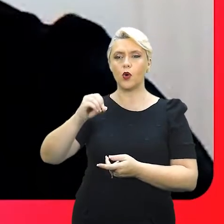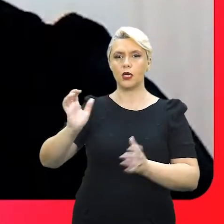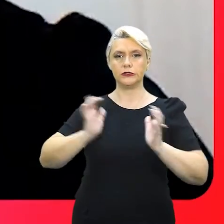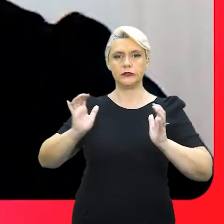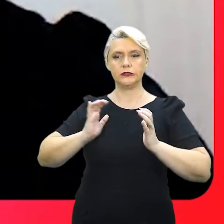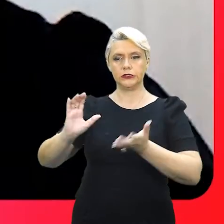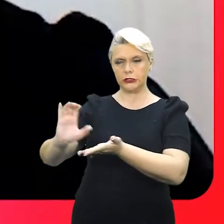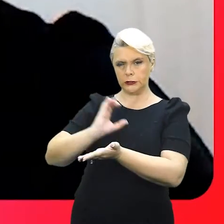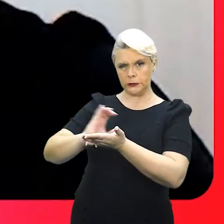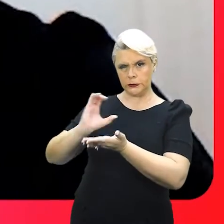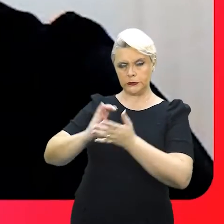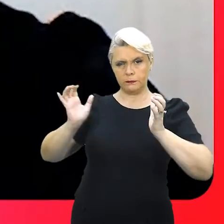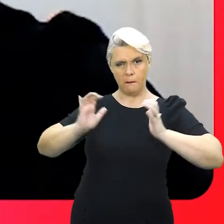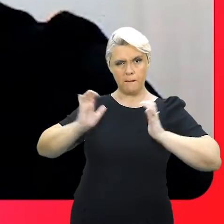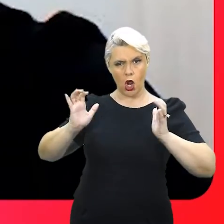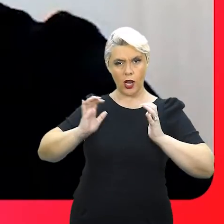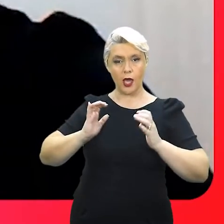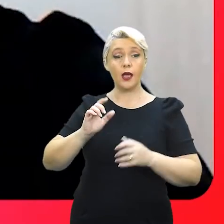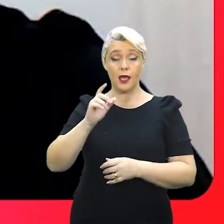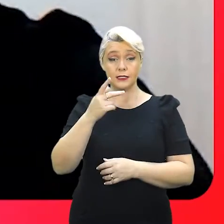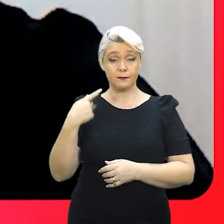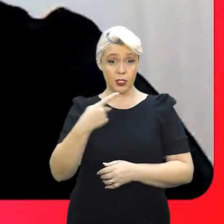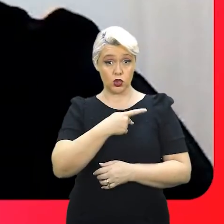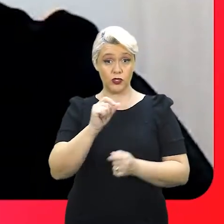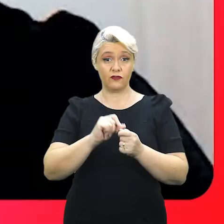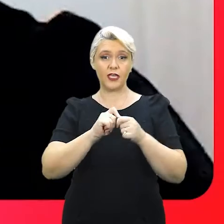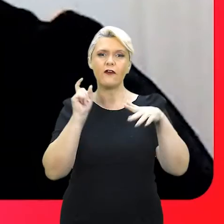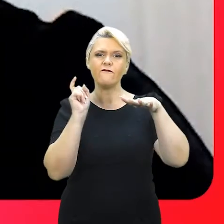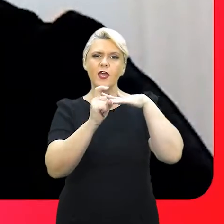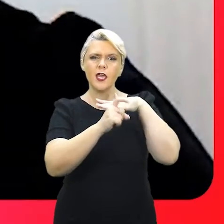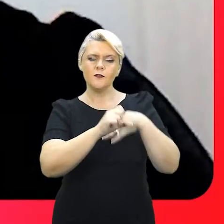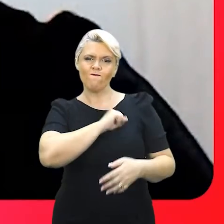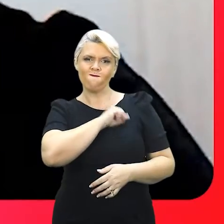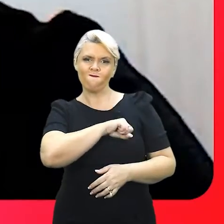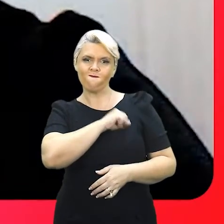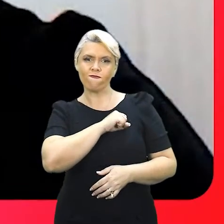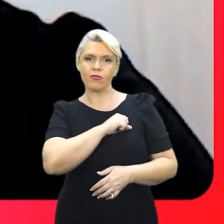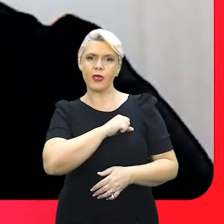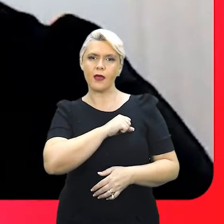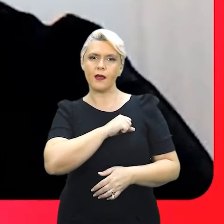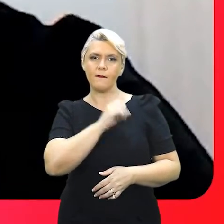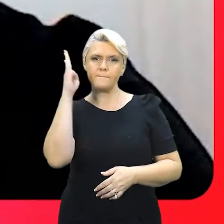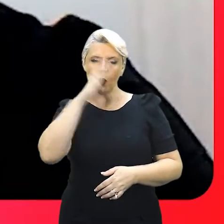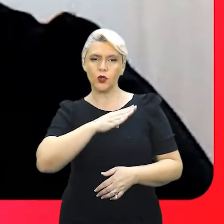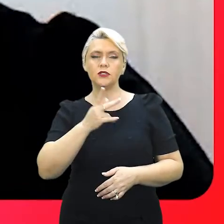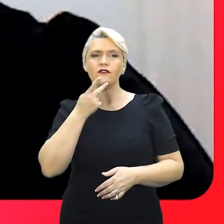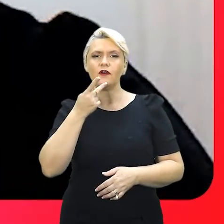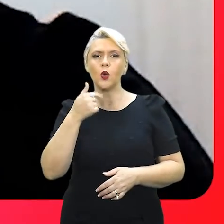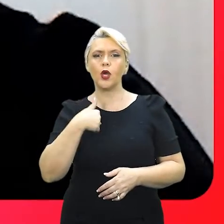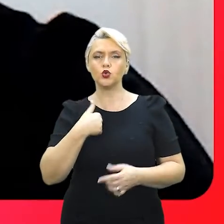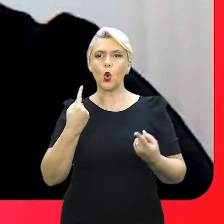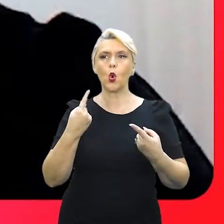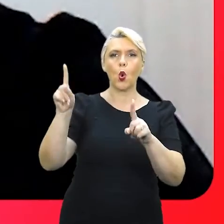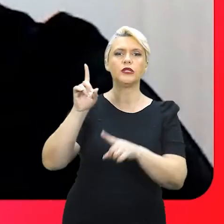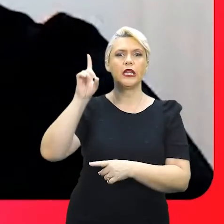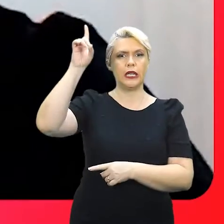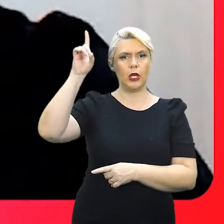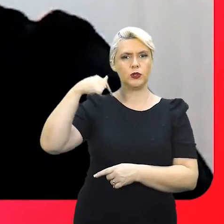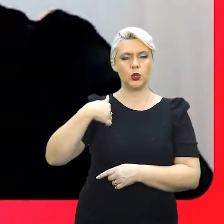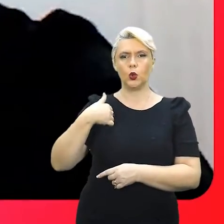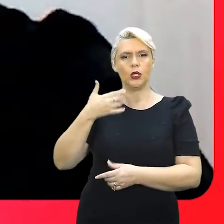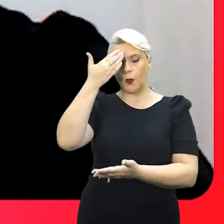pastores fizeram uma fake news maldosa minha, que me colocava como um adversário de Deus, né, como um ateu e